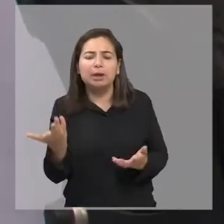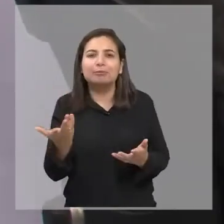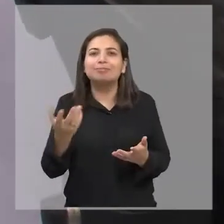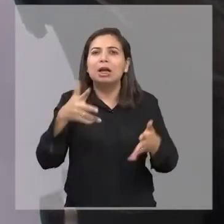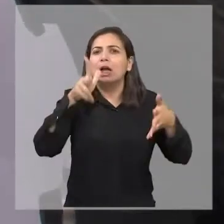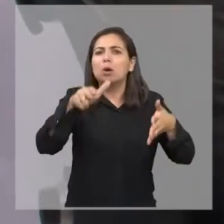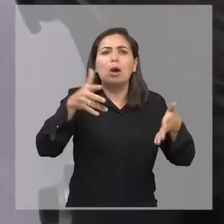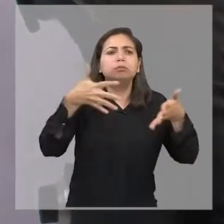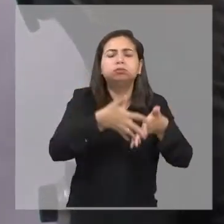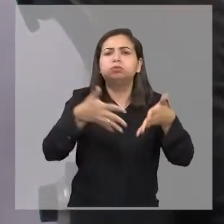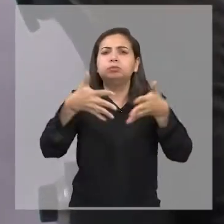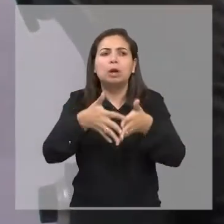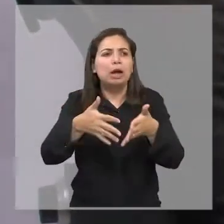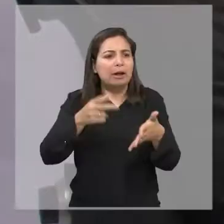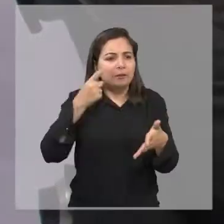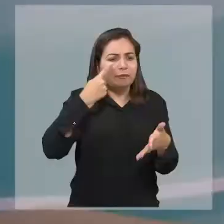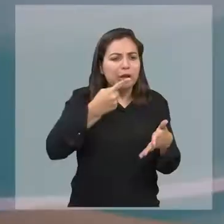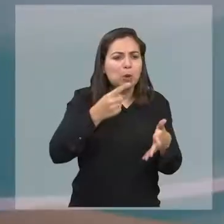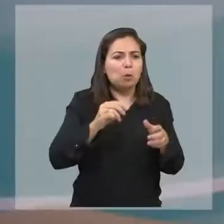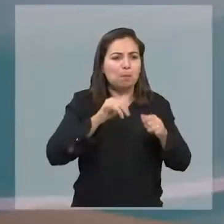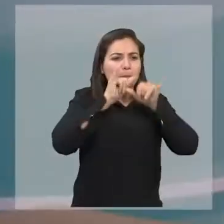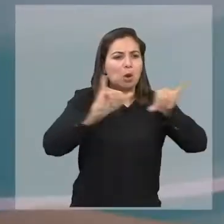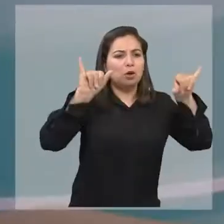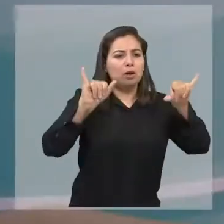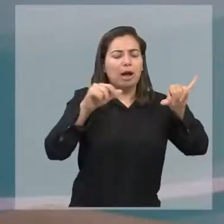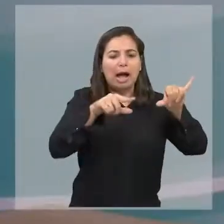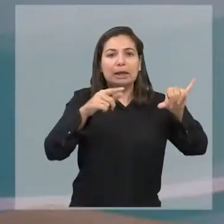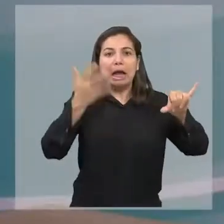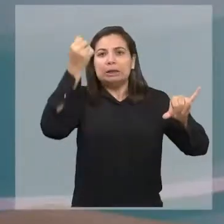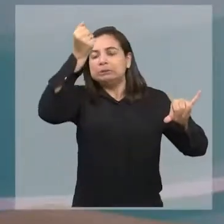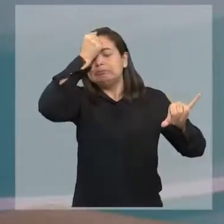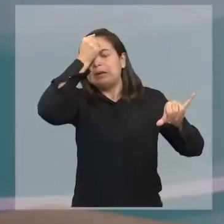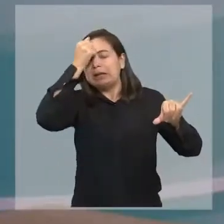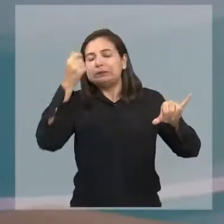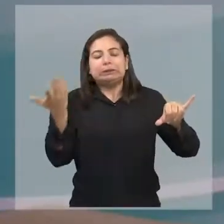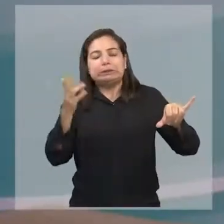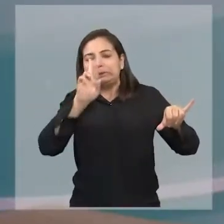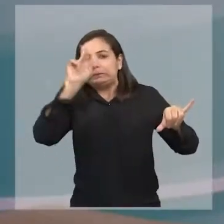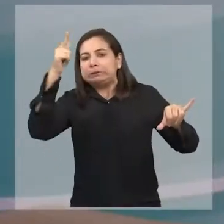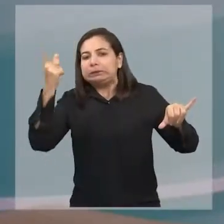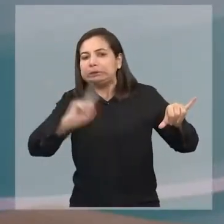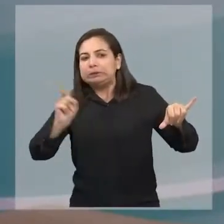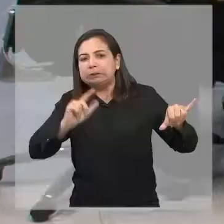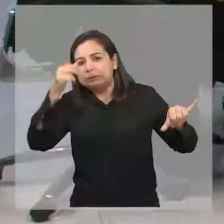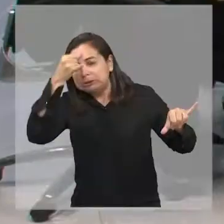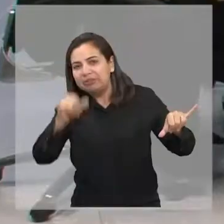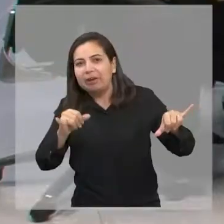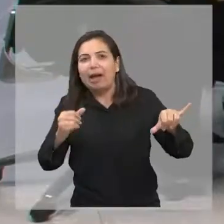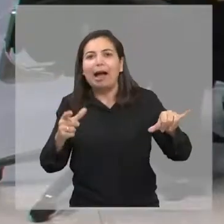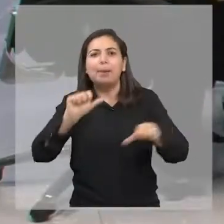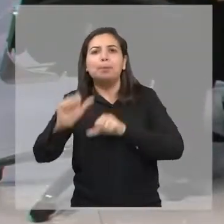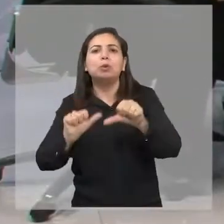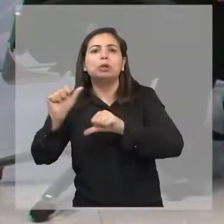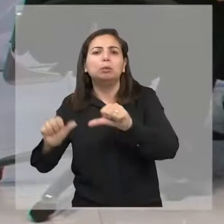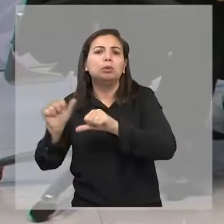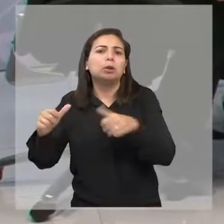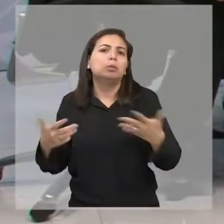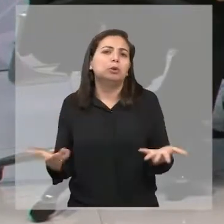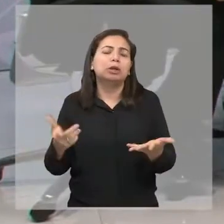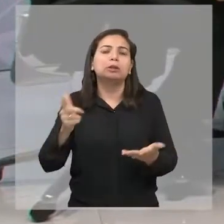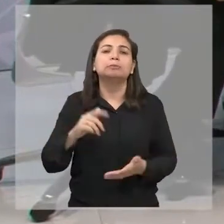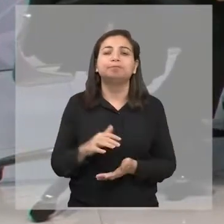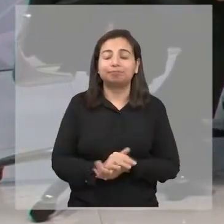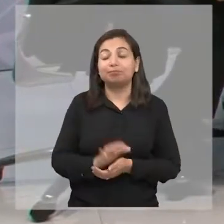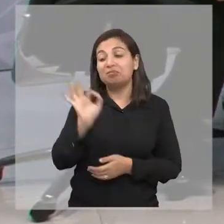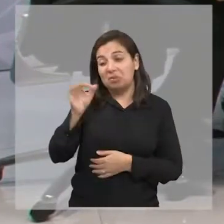relação ao voucher da educação. Não, vamos discutir isso aqui que eu acabei de falar. Certo. O que é que você acha disso? Eu acho que o governo cria ruído, atrapalha a